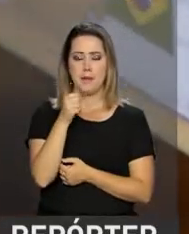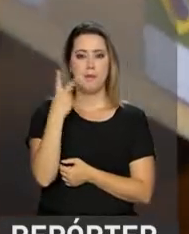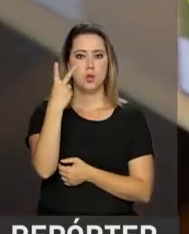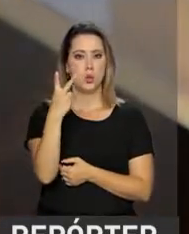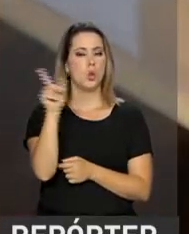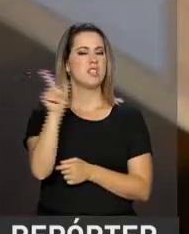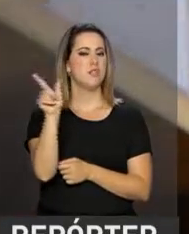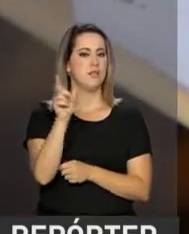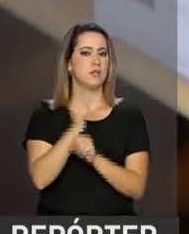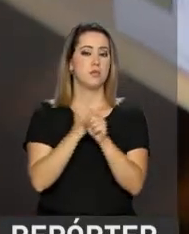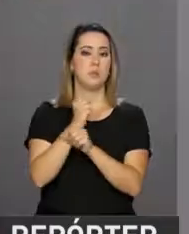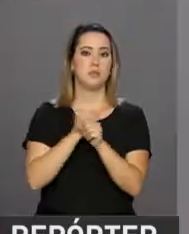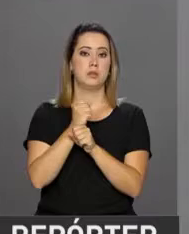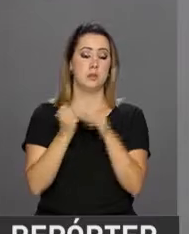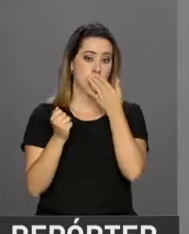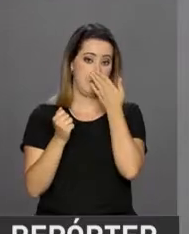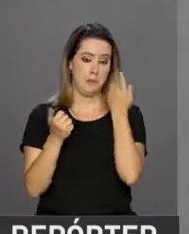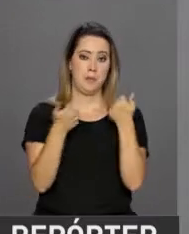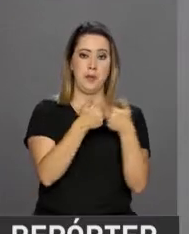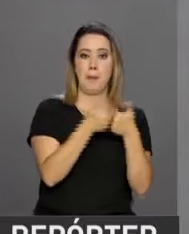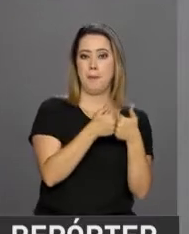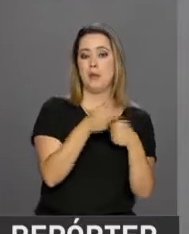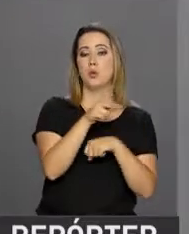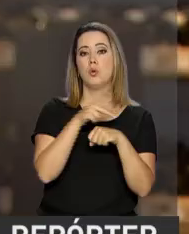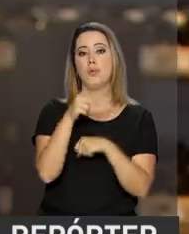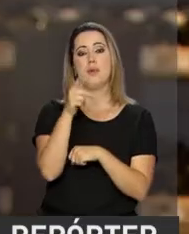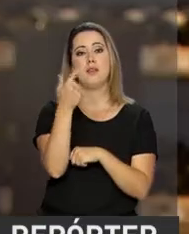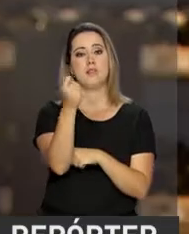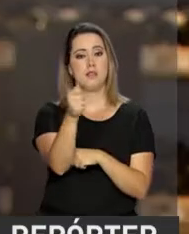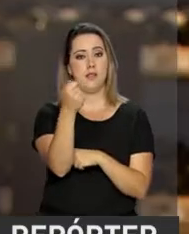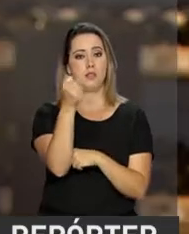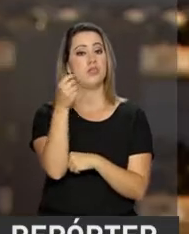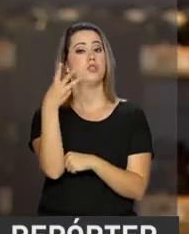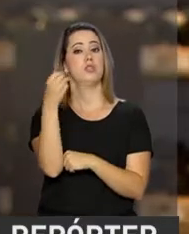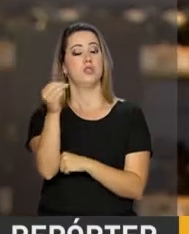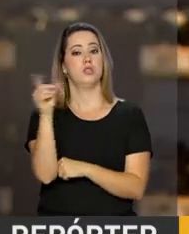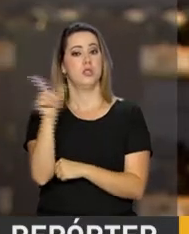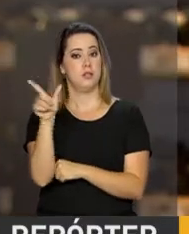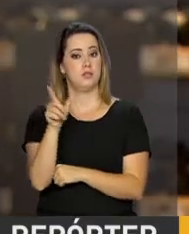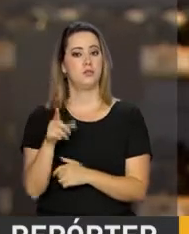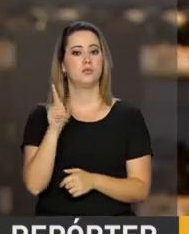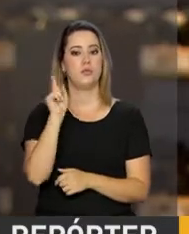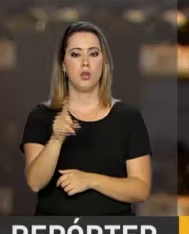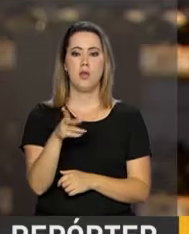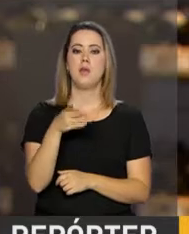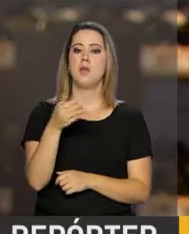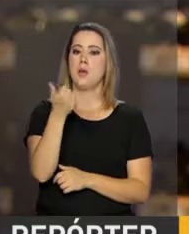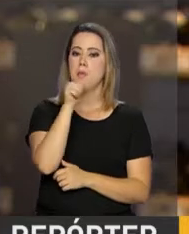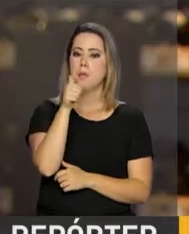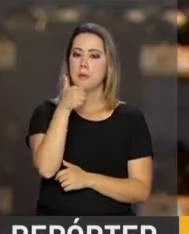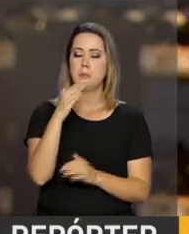litros por ano na vizinha argentina são 30 litros é uma bebida nobre poremos bebida fácil o